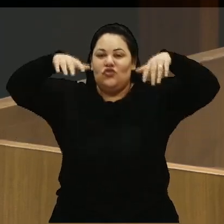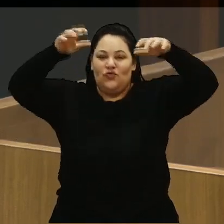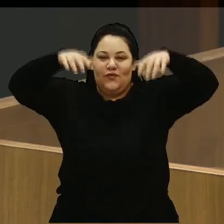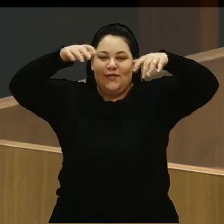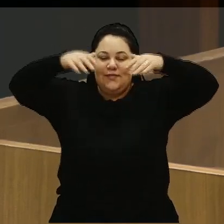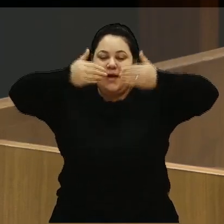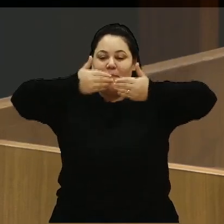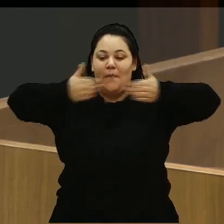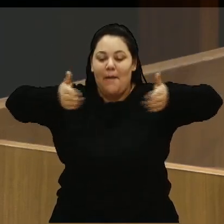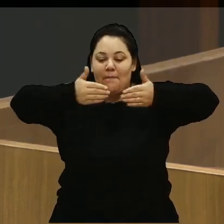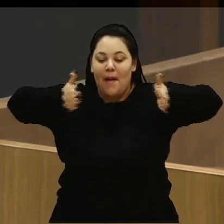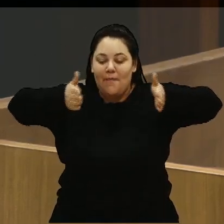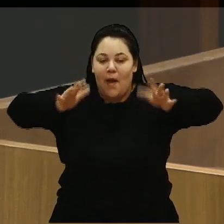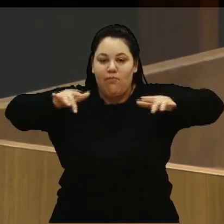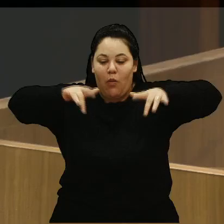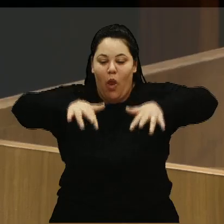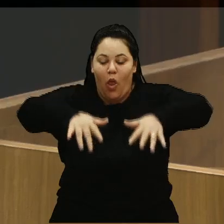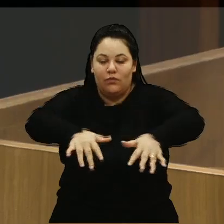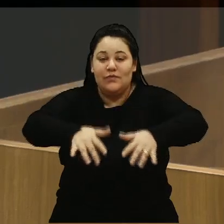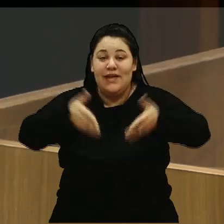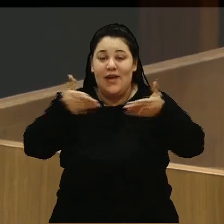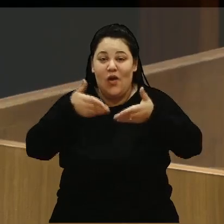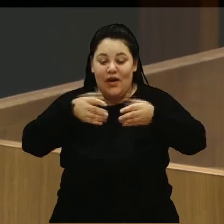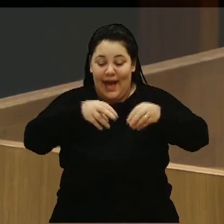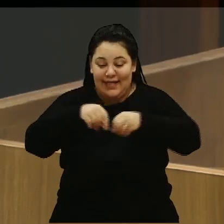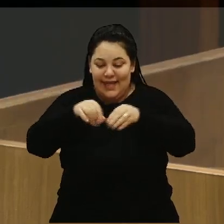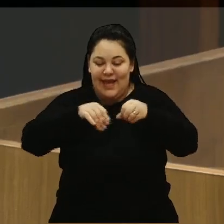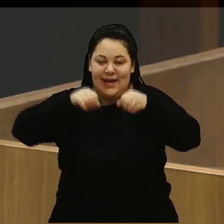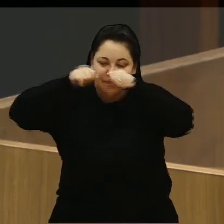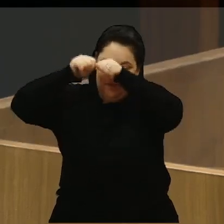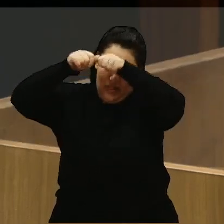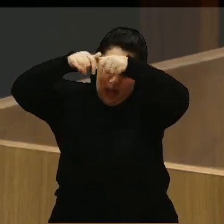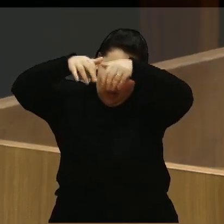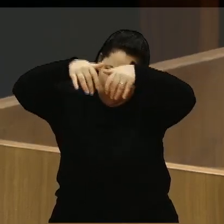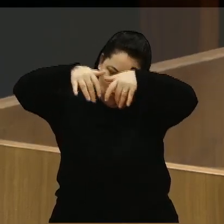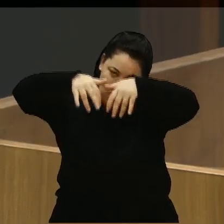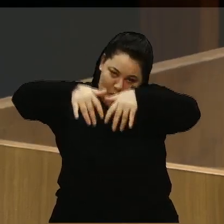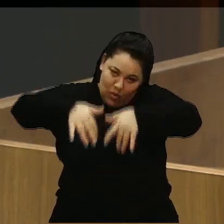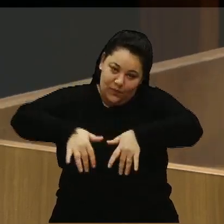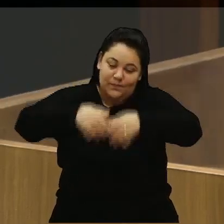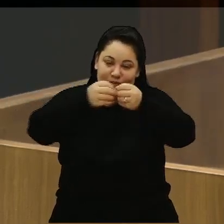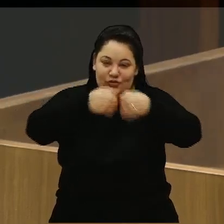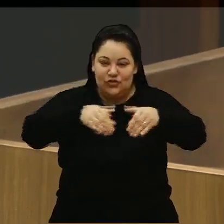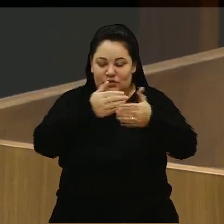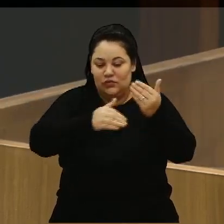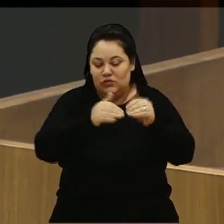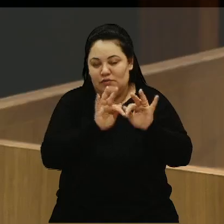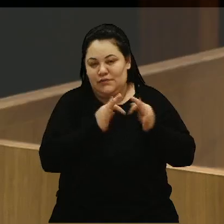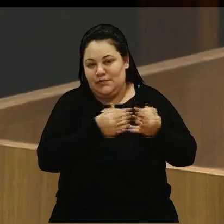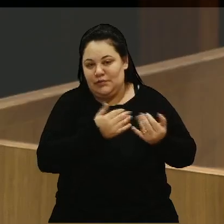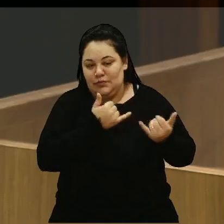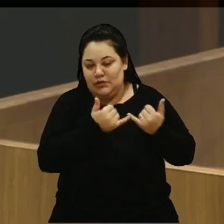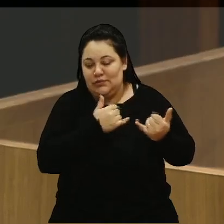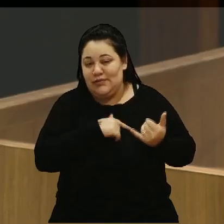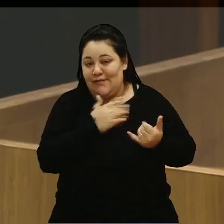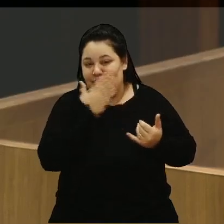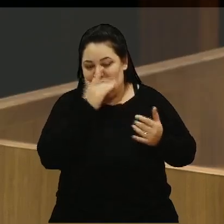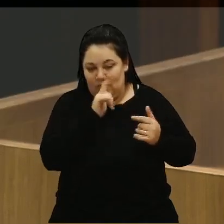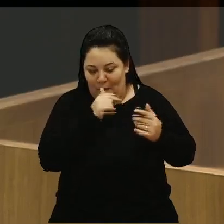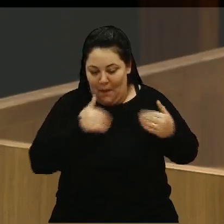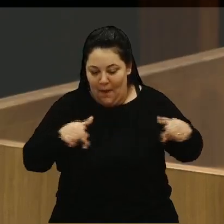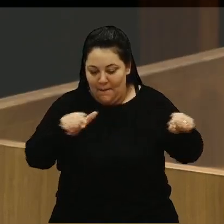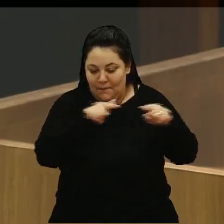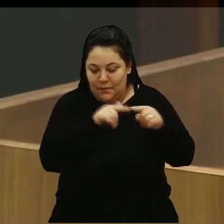vai descendo, e isso é muito prejudicial às famílias que estão morando. A gente pega ali na frente do piscinão, onde está passando